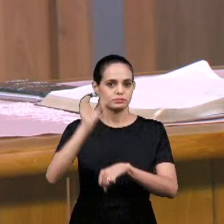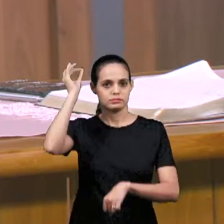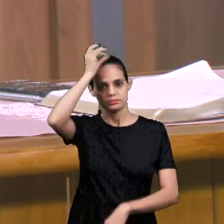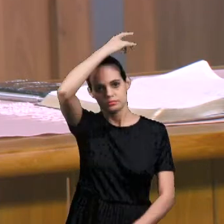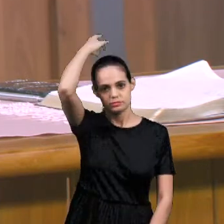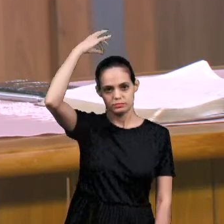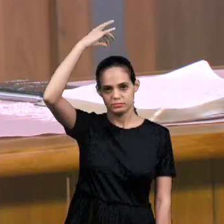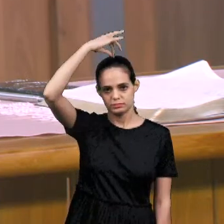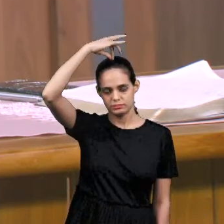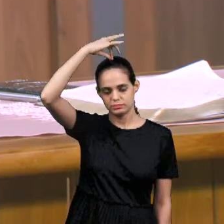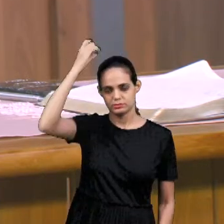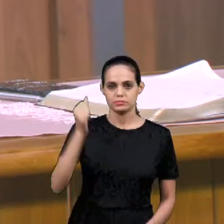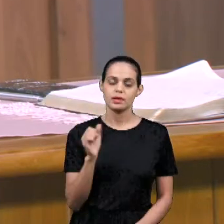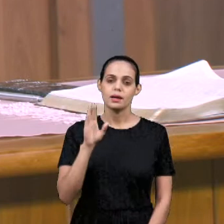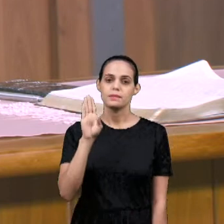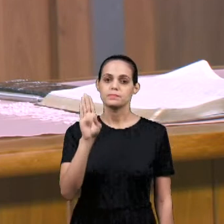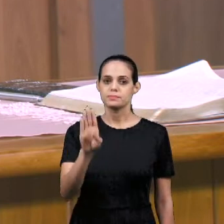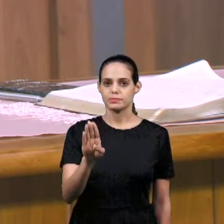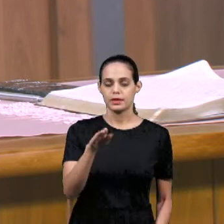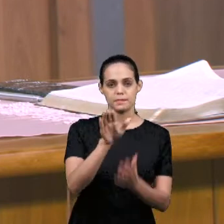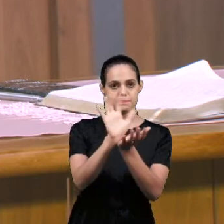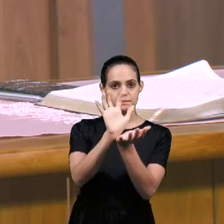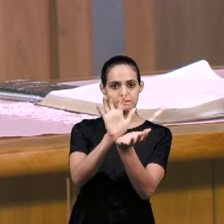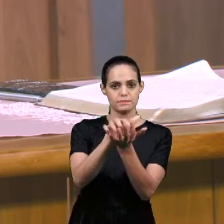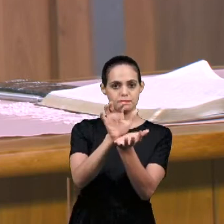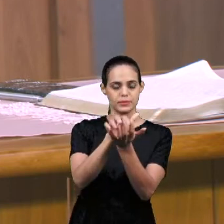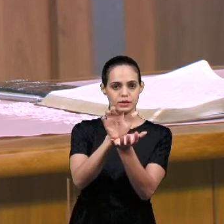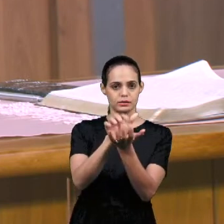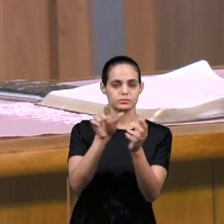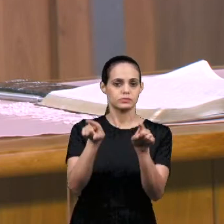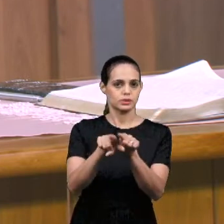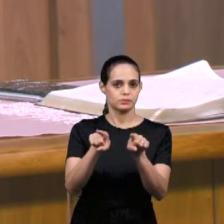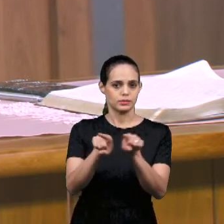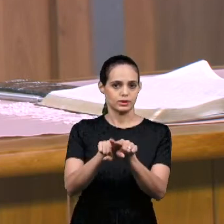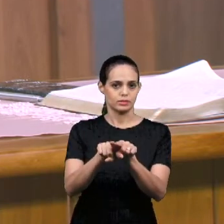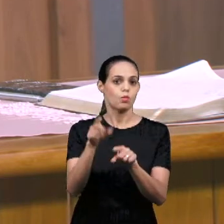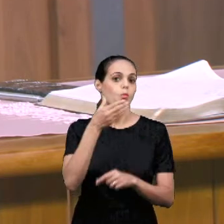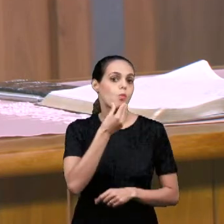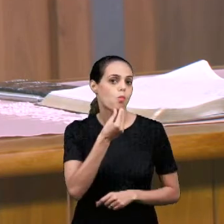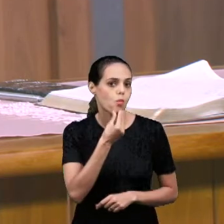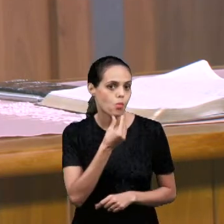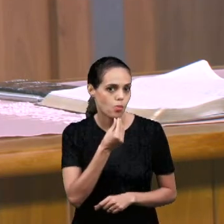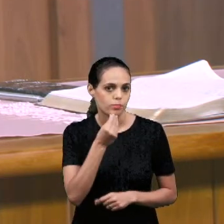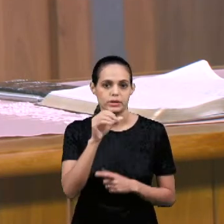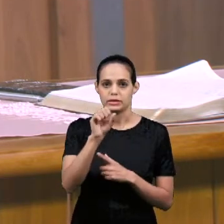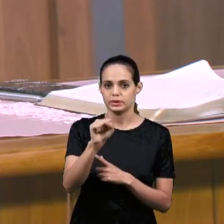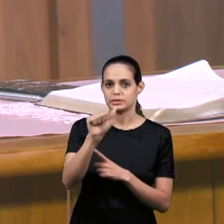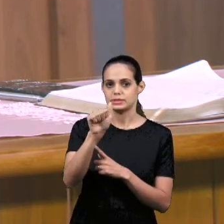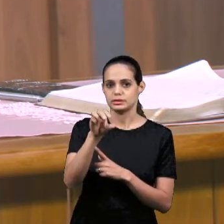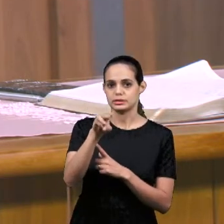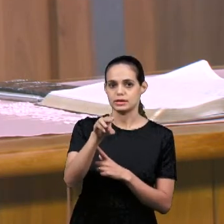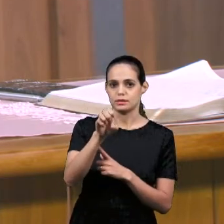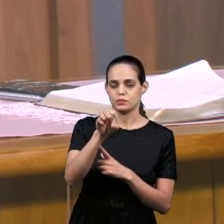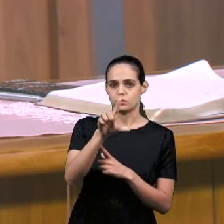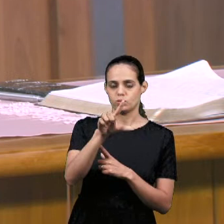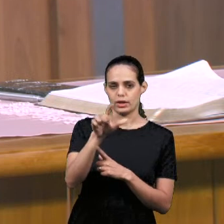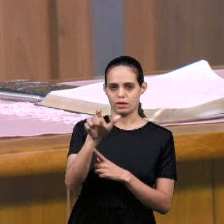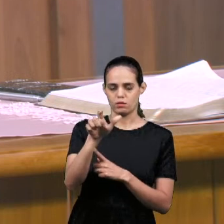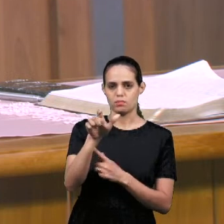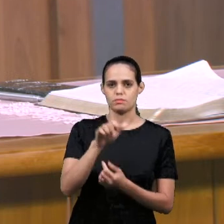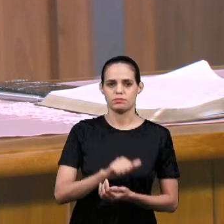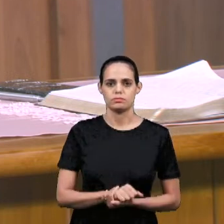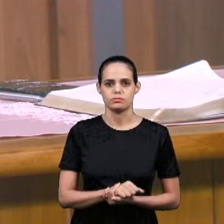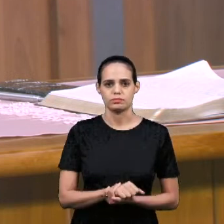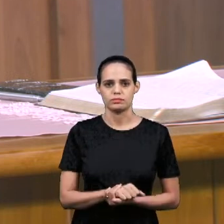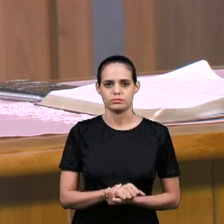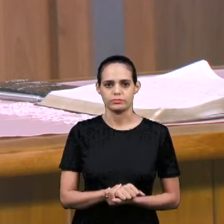lá do estado de Pernambuco, a nossa irmã lá da cidade de Recife, nosso irmão, aliás, que é o Samuel, na cidade de Recife. A letra C